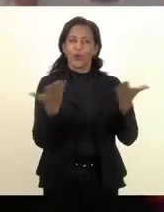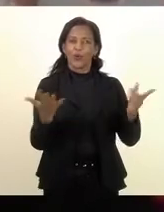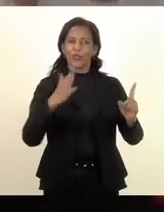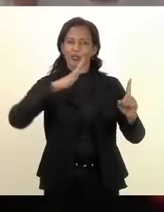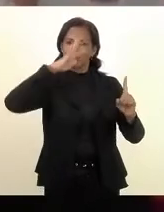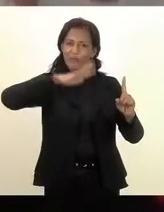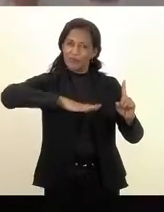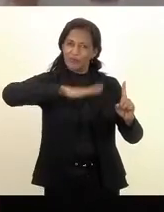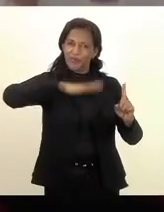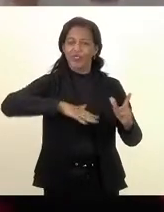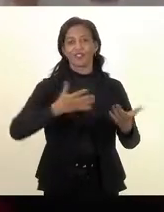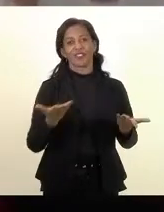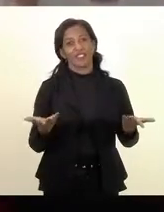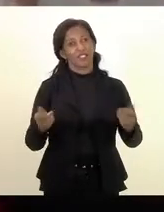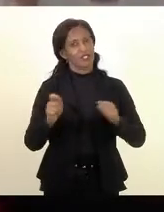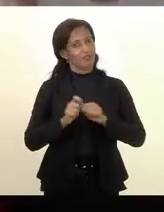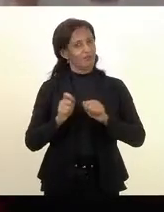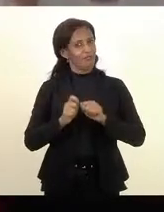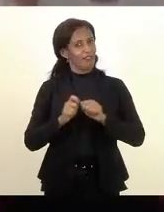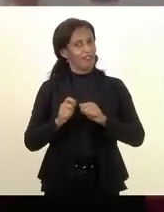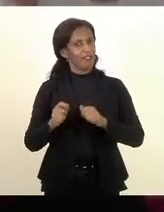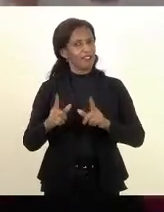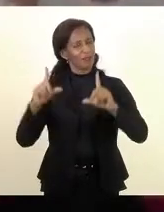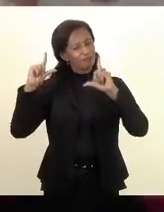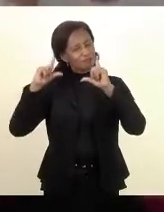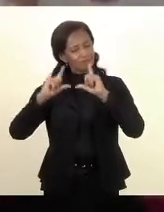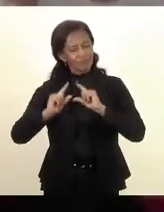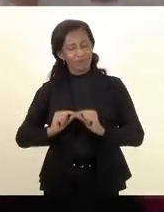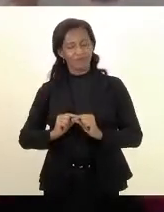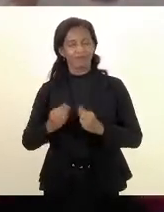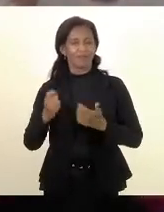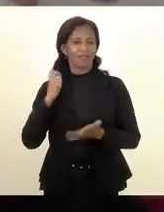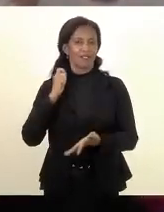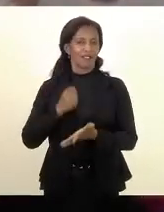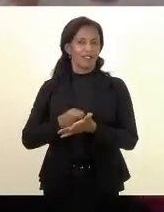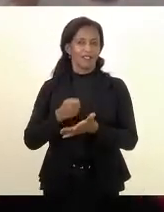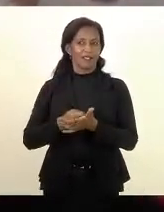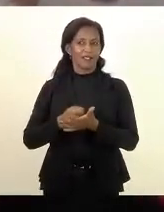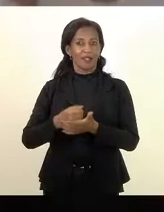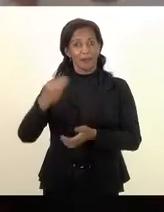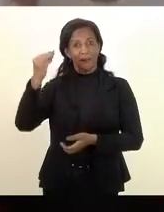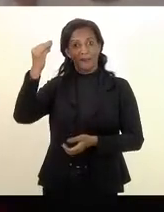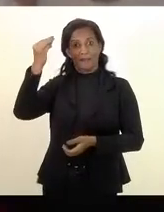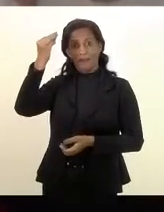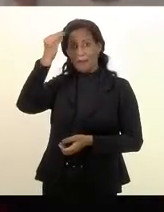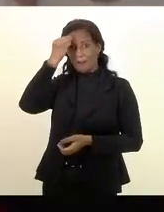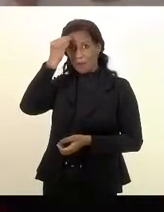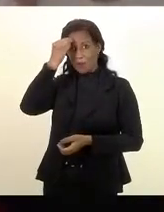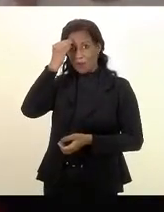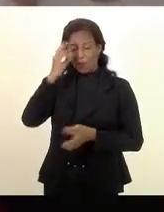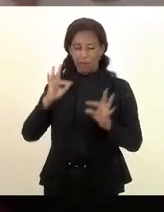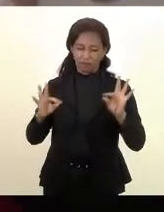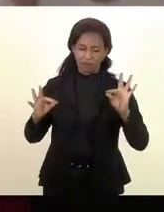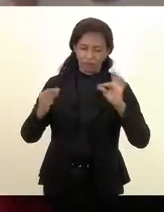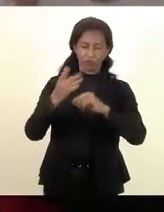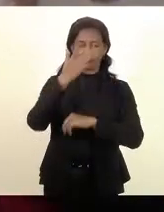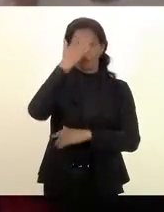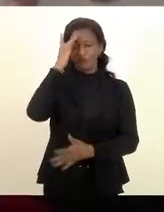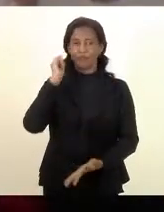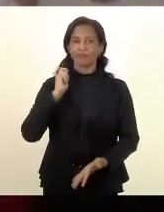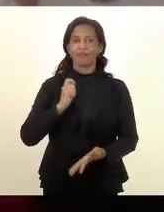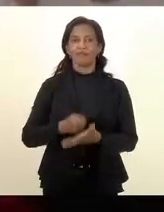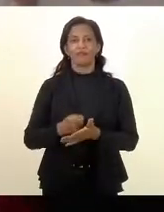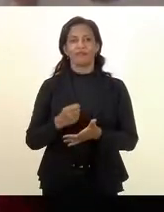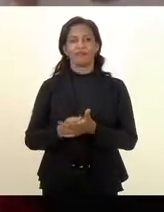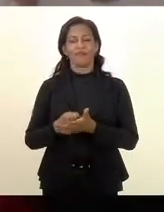que a gente faz que é o mínimo para garantir a memória daqueles e daquelas que garantem a